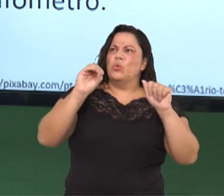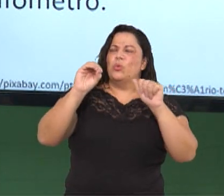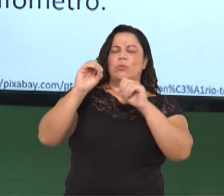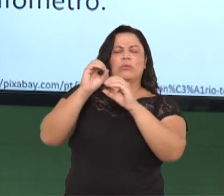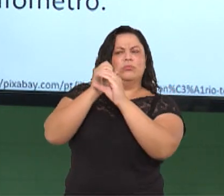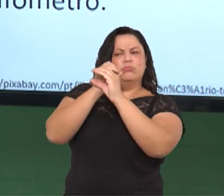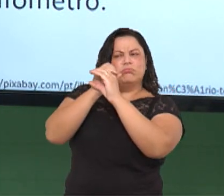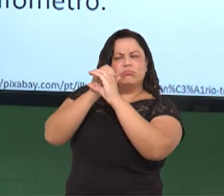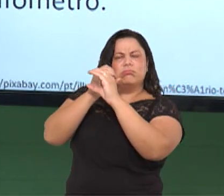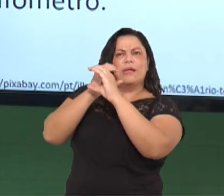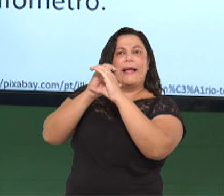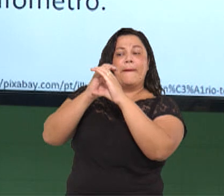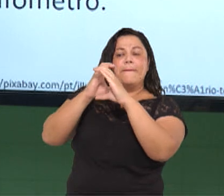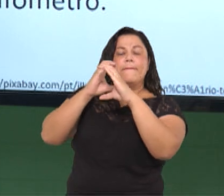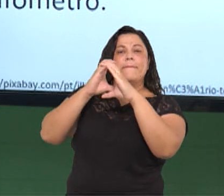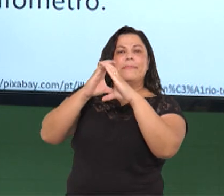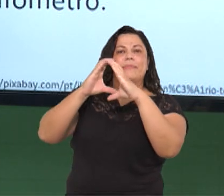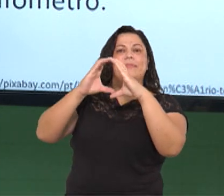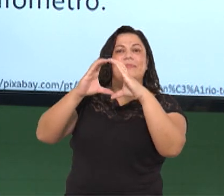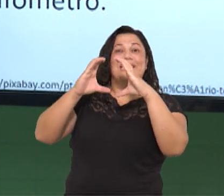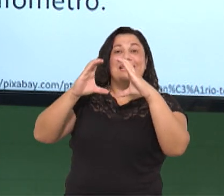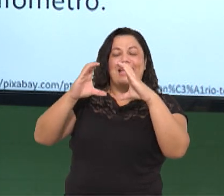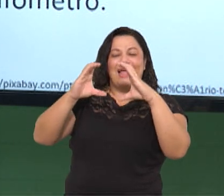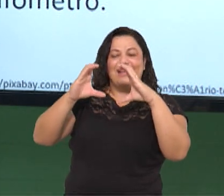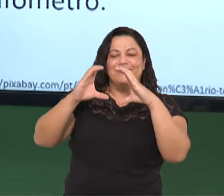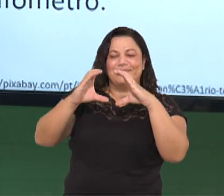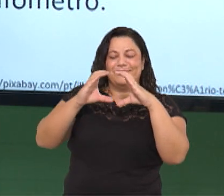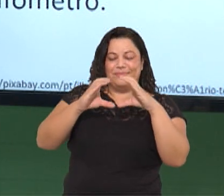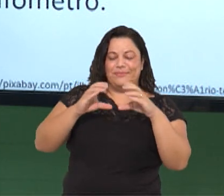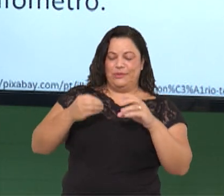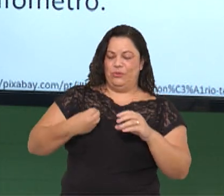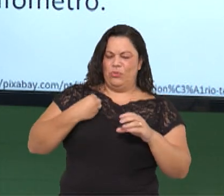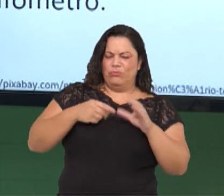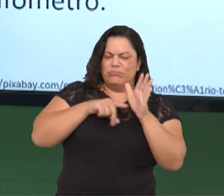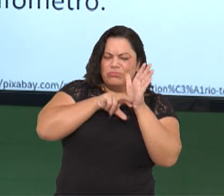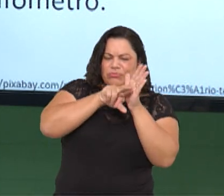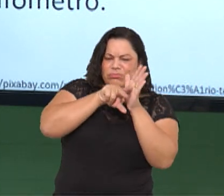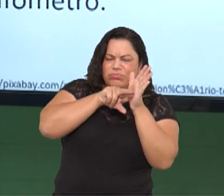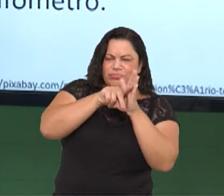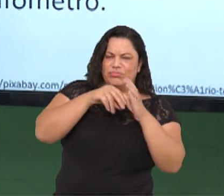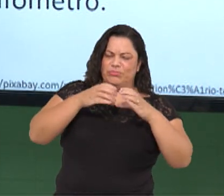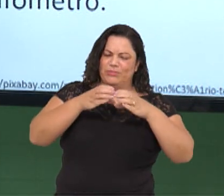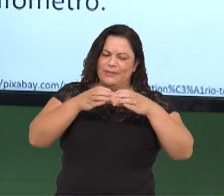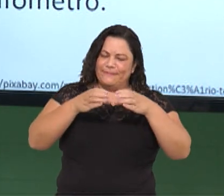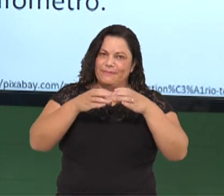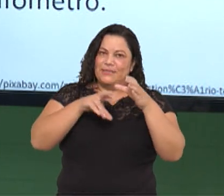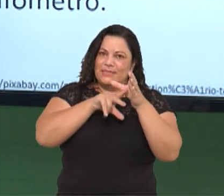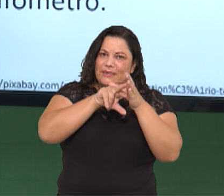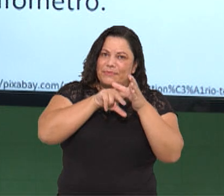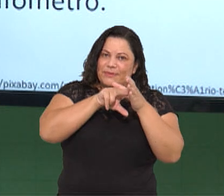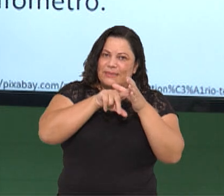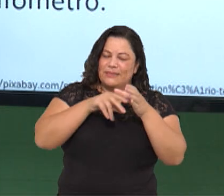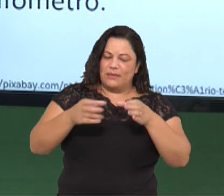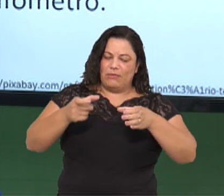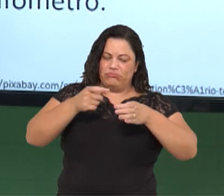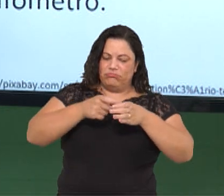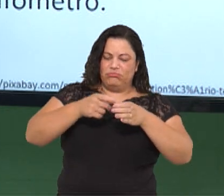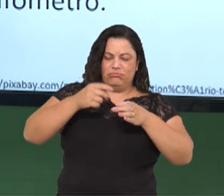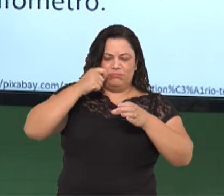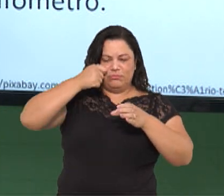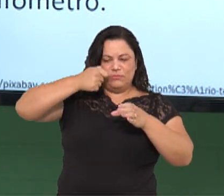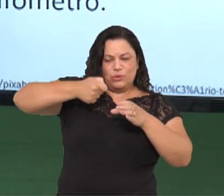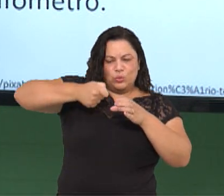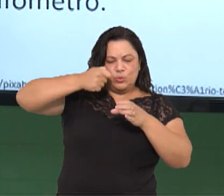nós utilizamos para ampliar seres, organismos muito pequenos. Bactérias,